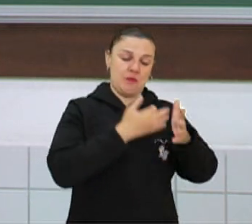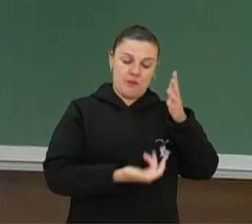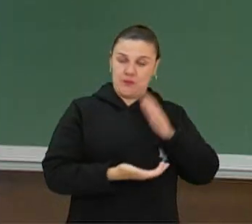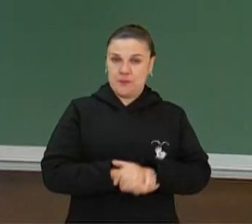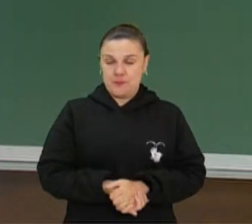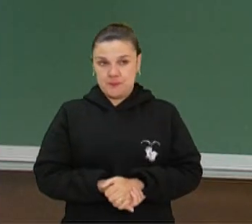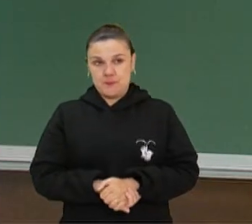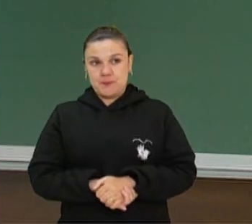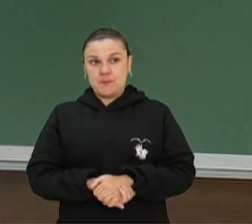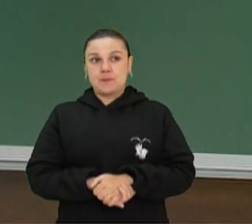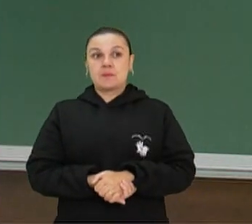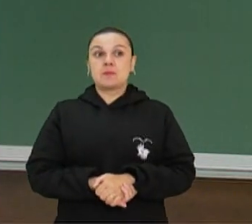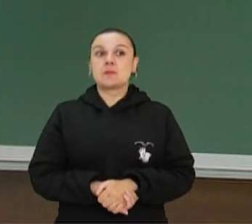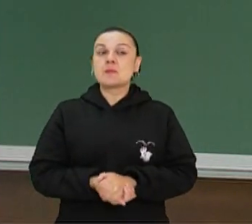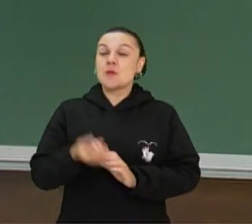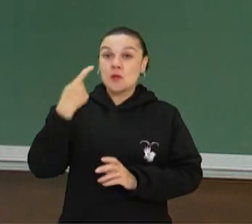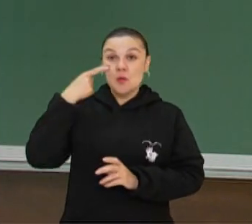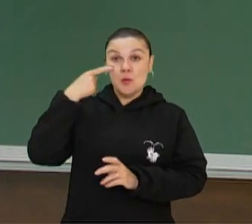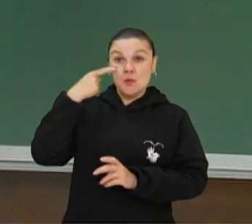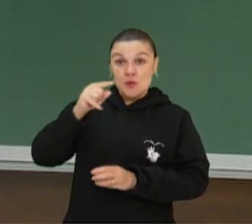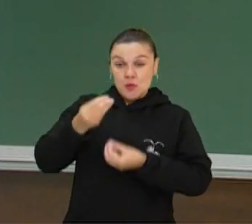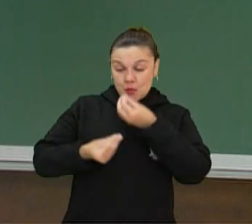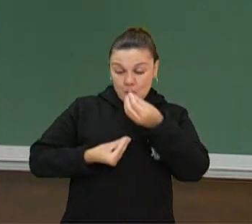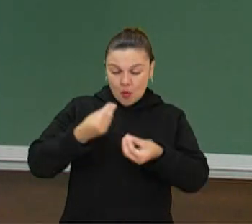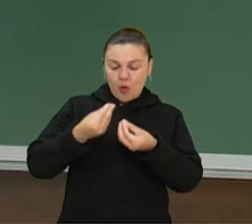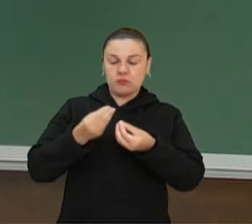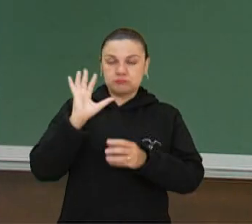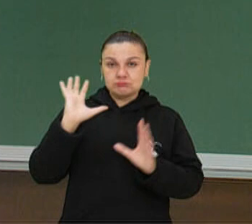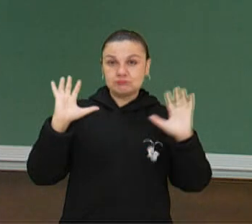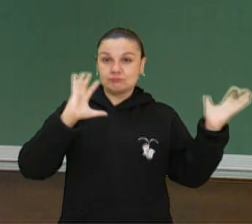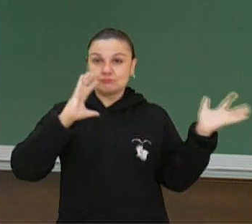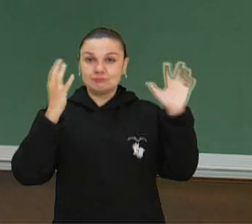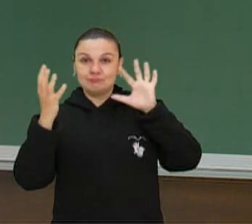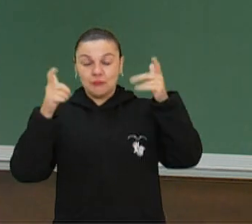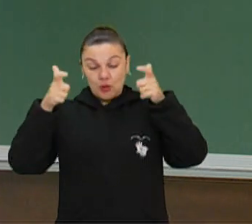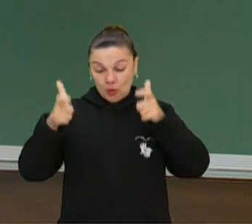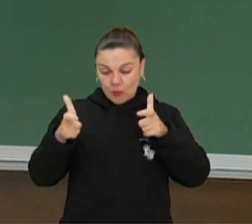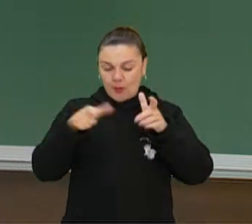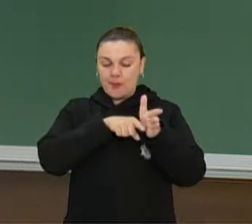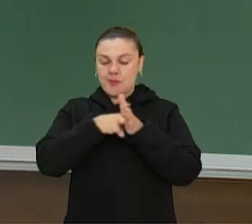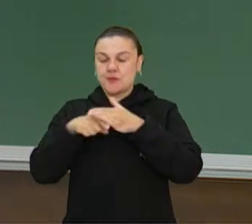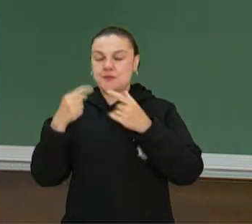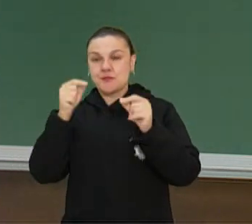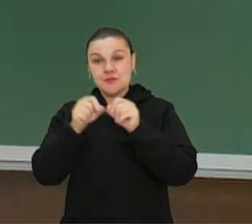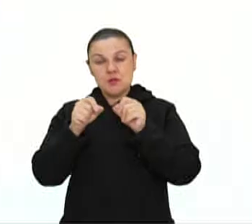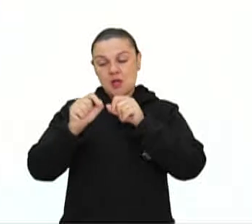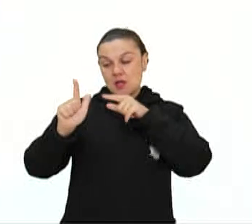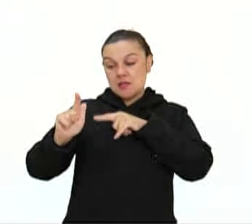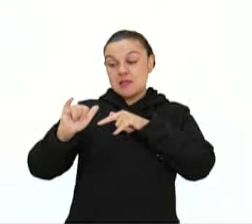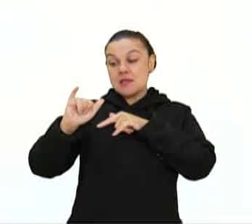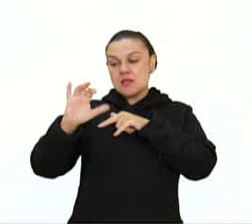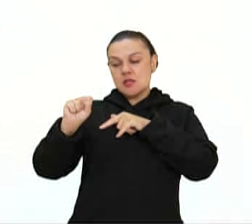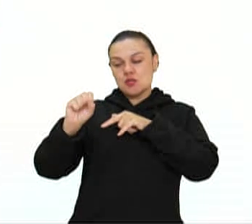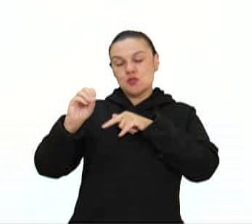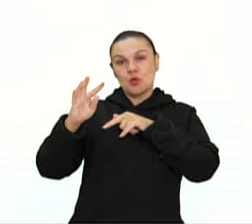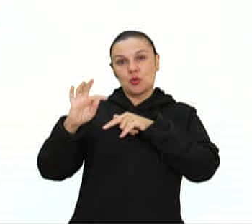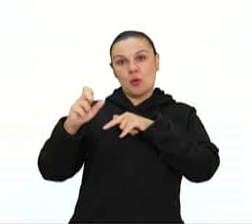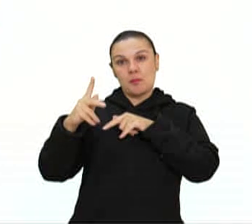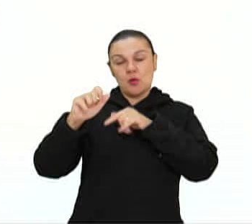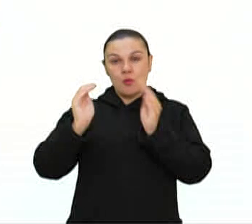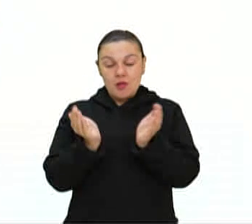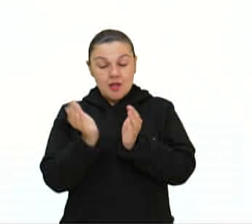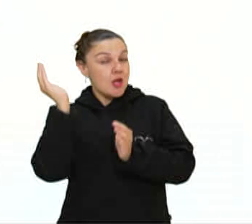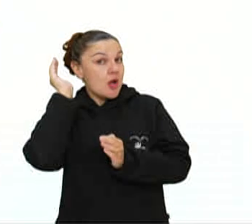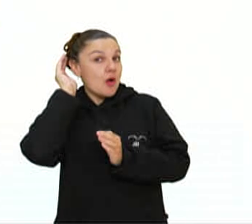análise? Para descobrir como era o clima da região, os cientistas utilizaram o método isotópico em conchas de moluscos que viviam por